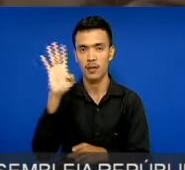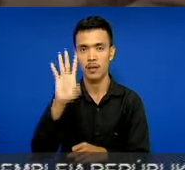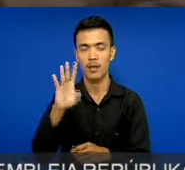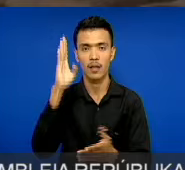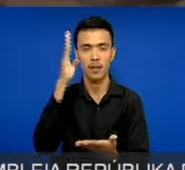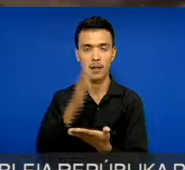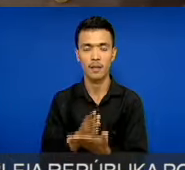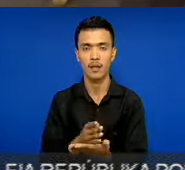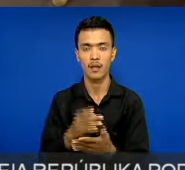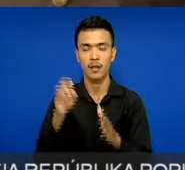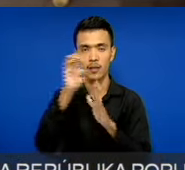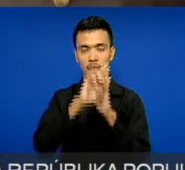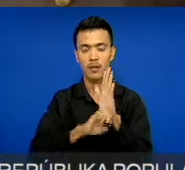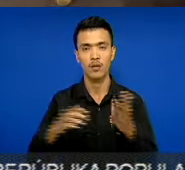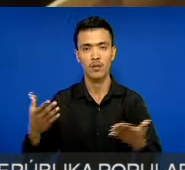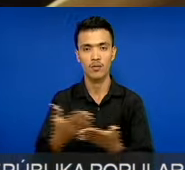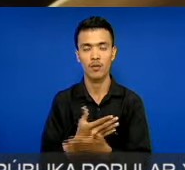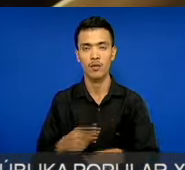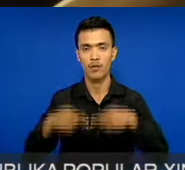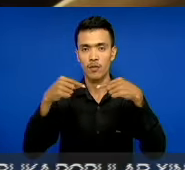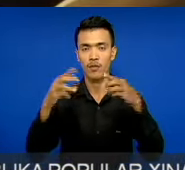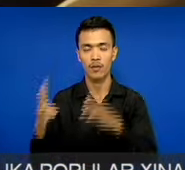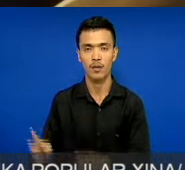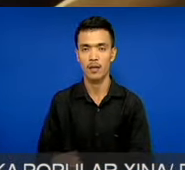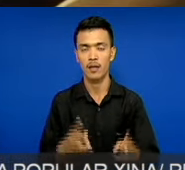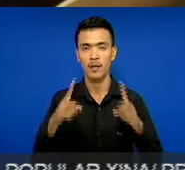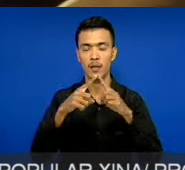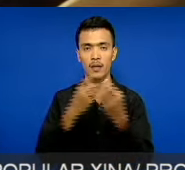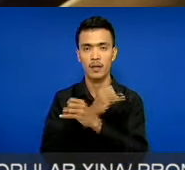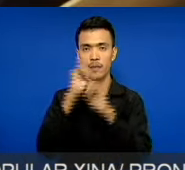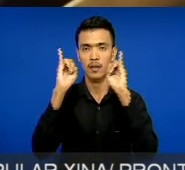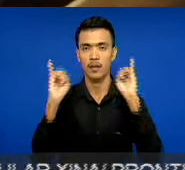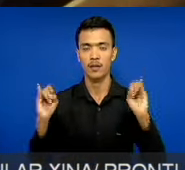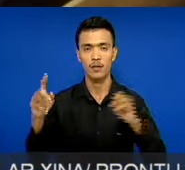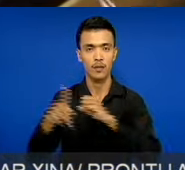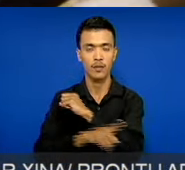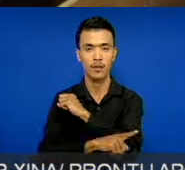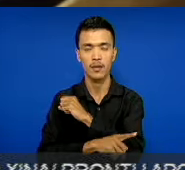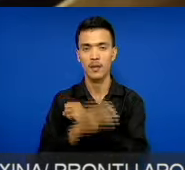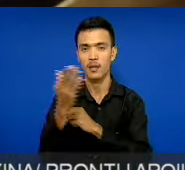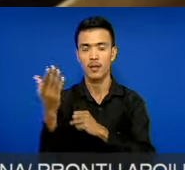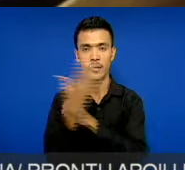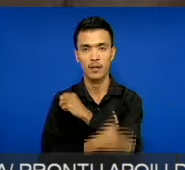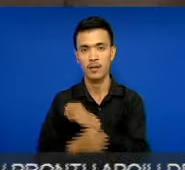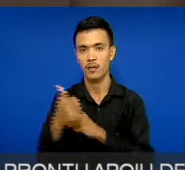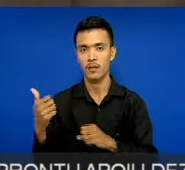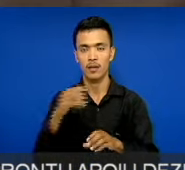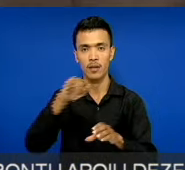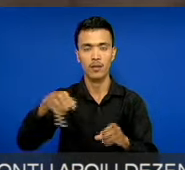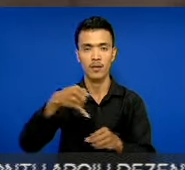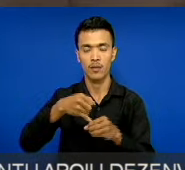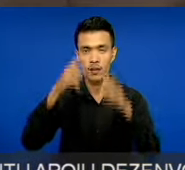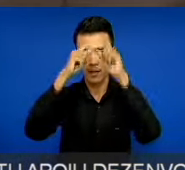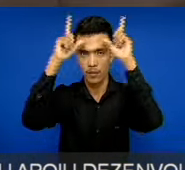rezimi autoritaria Estado Novo, novo dalan ba independência teritori Portugal nian iharailur, inclui Timor-Leste.